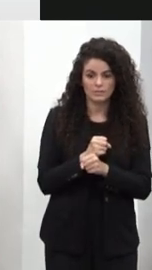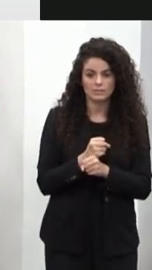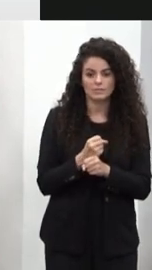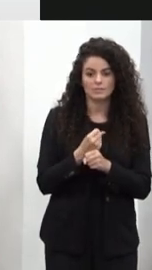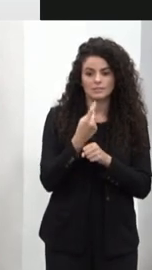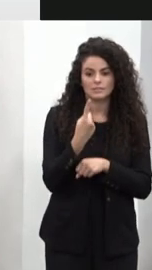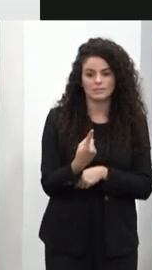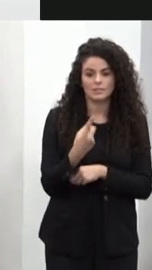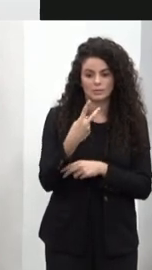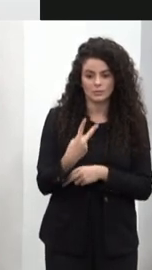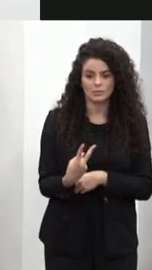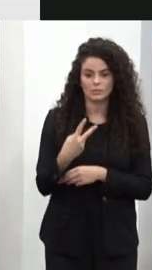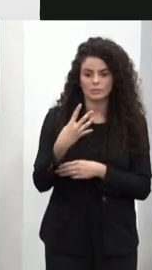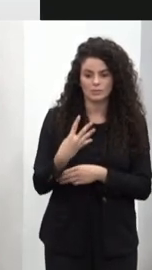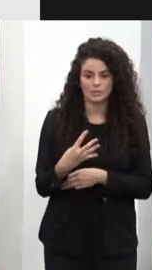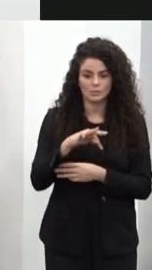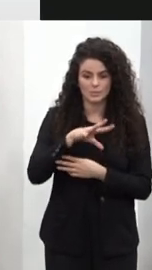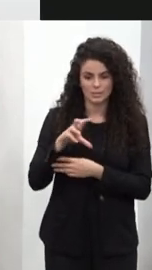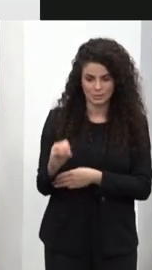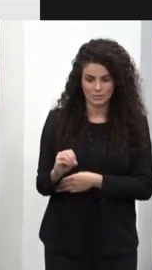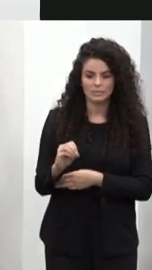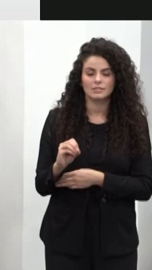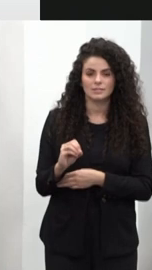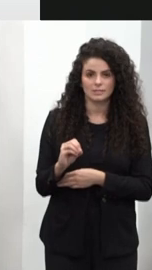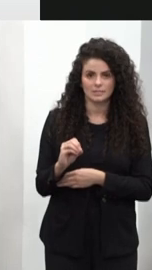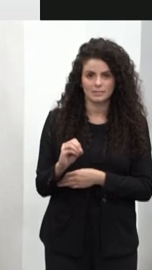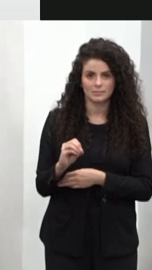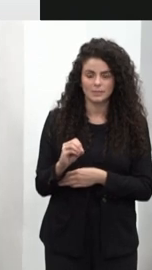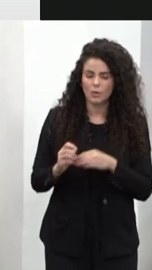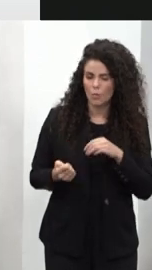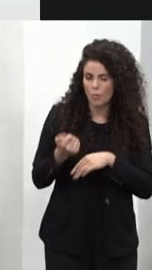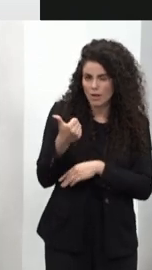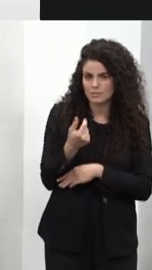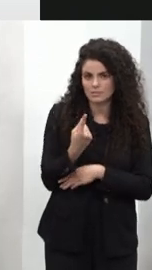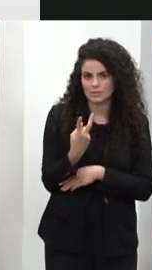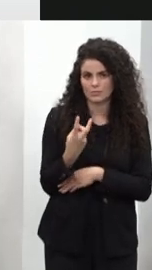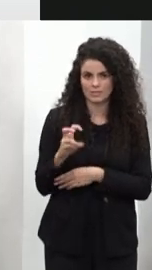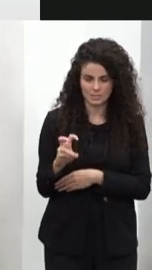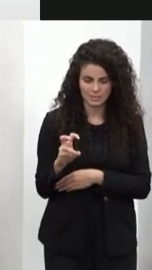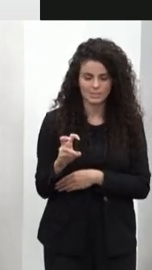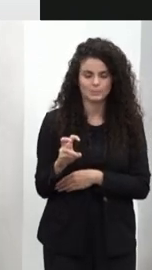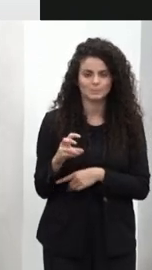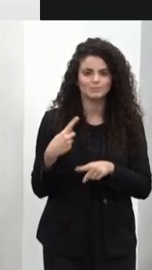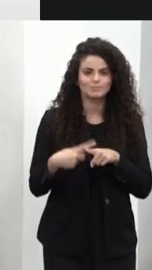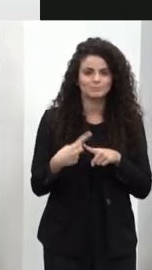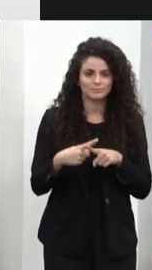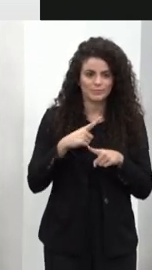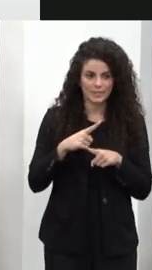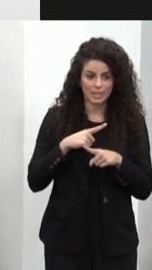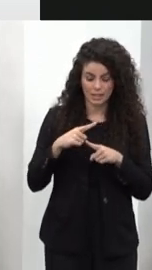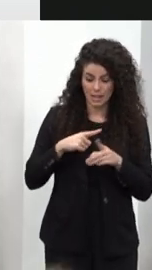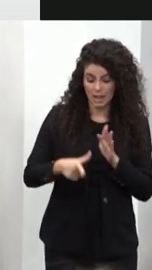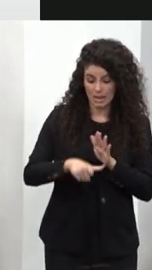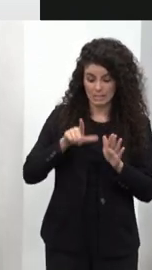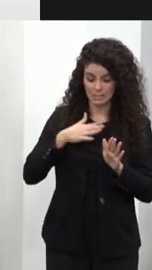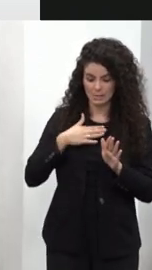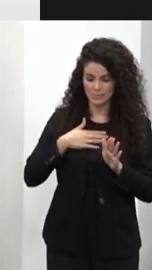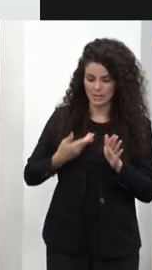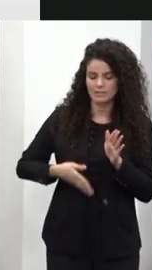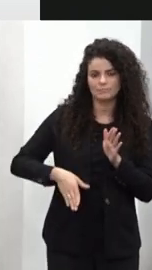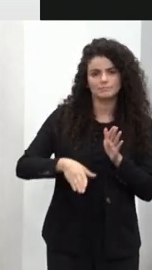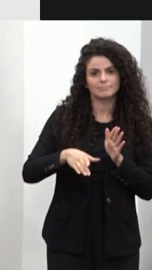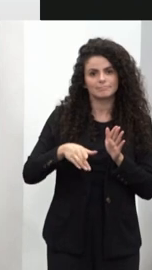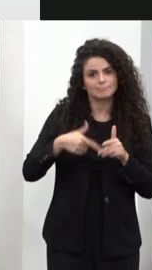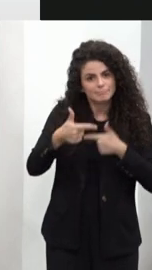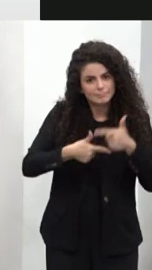125.704.329,75 centavos o que que a FCC já realizou existem realizações pregressas anteriores a minha chegada e existem realizações